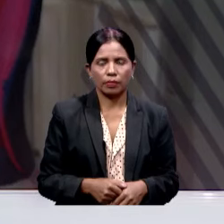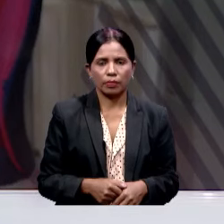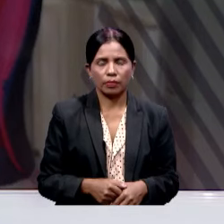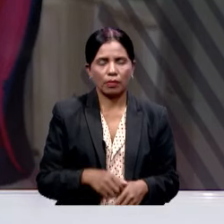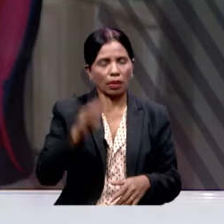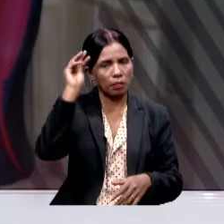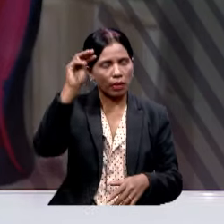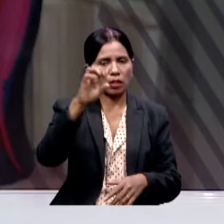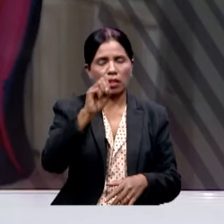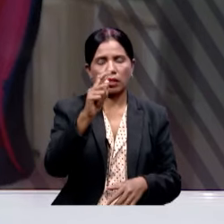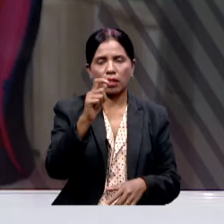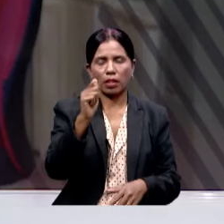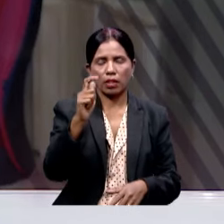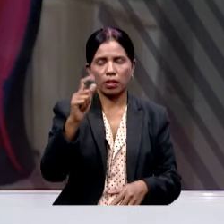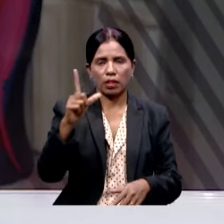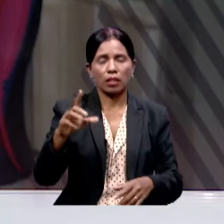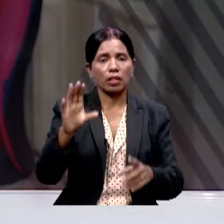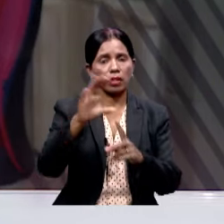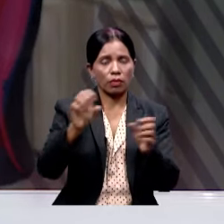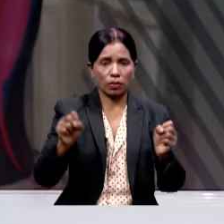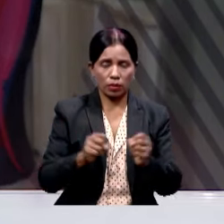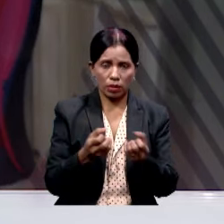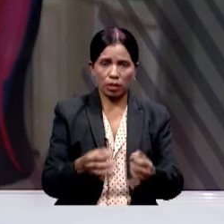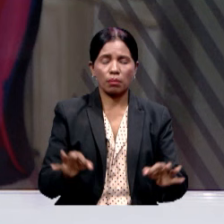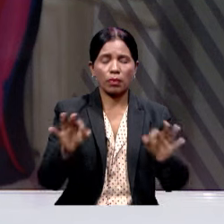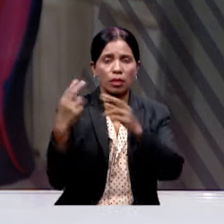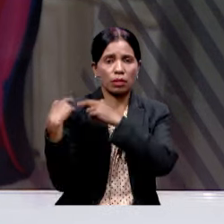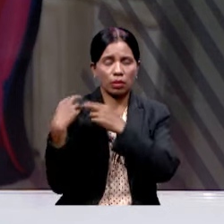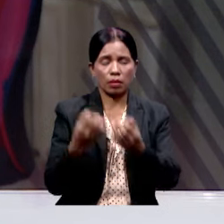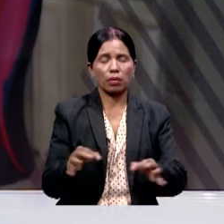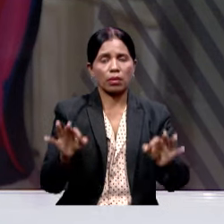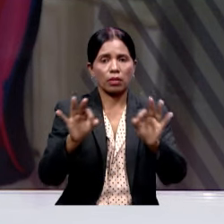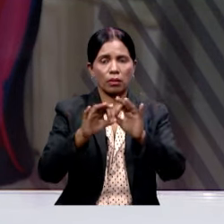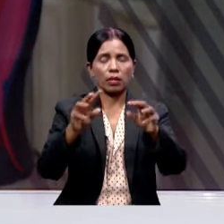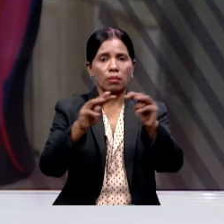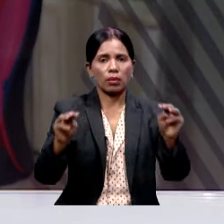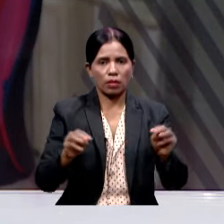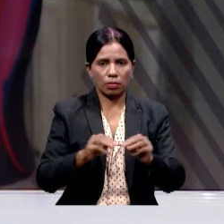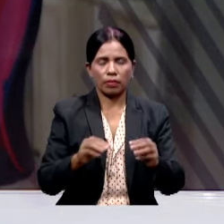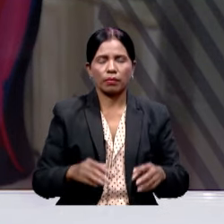Ministro Estatal, atenção, fiscocursiva é papel importante e o Conselho Consultivo Municipal.